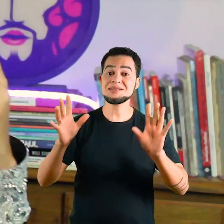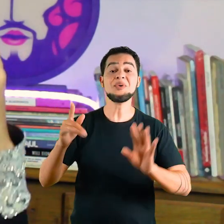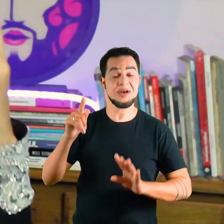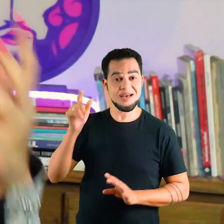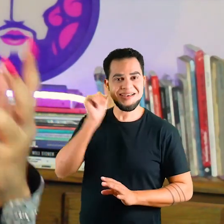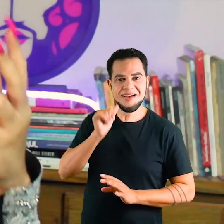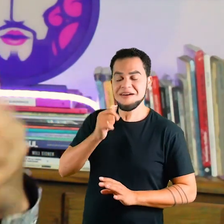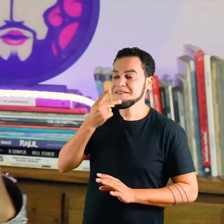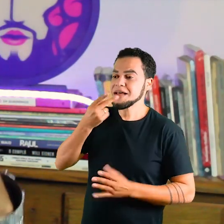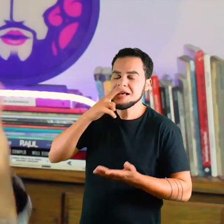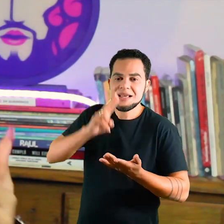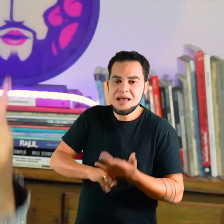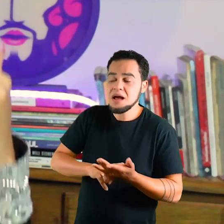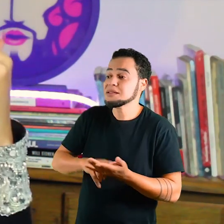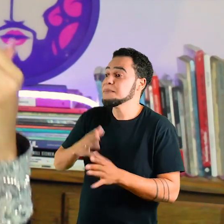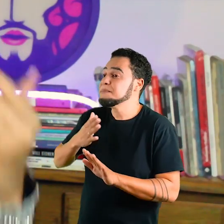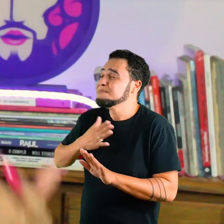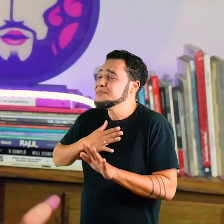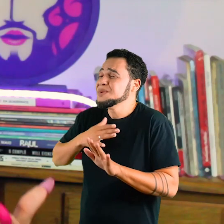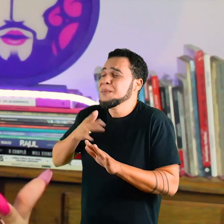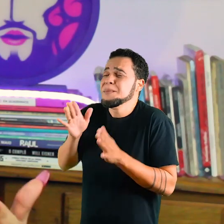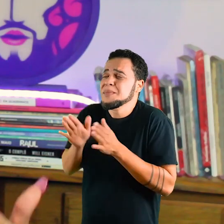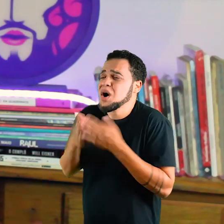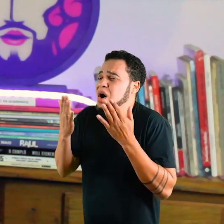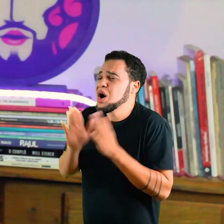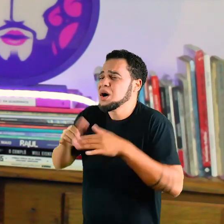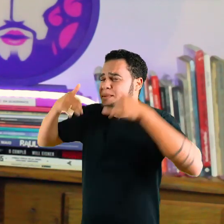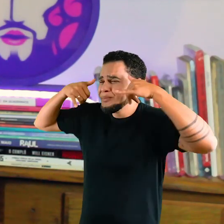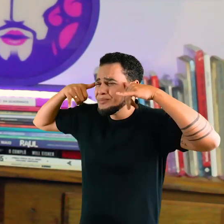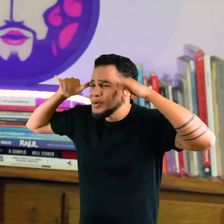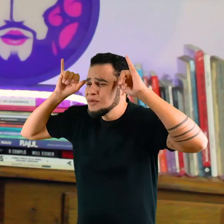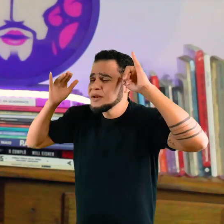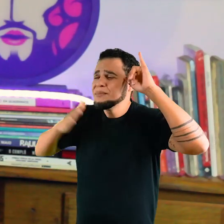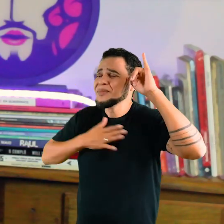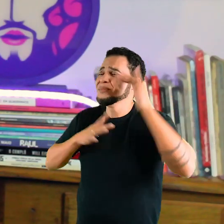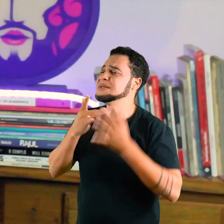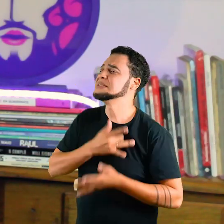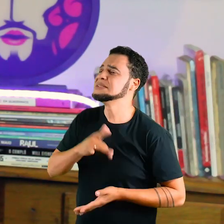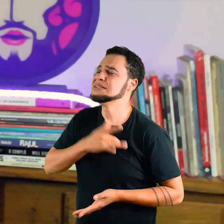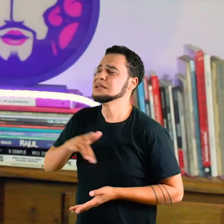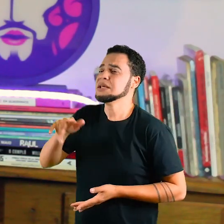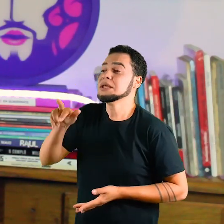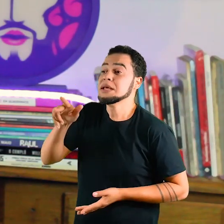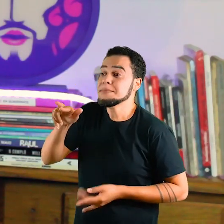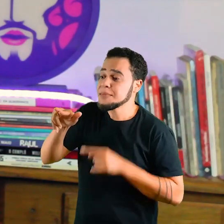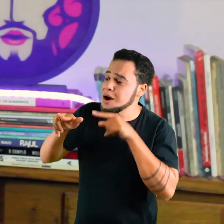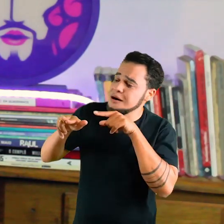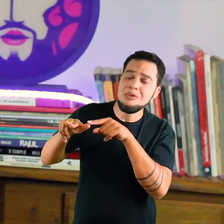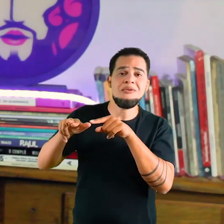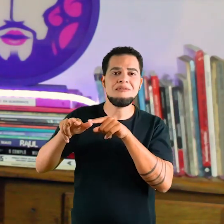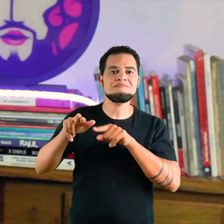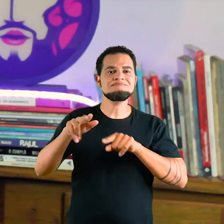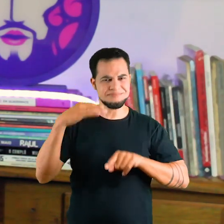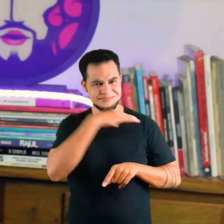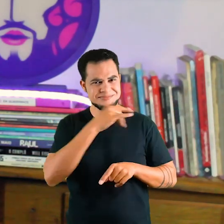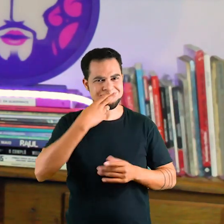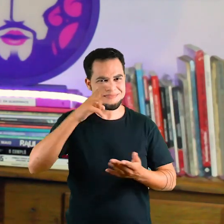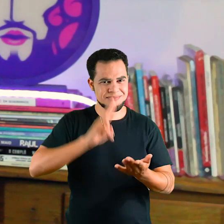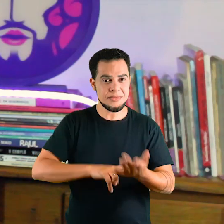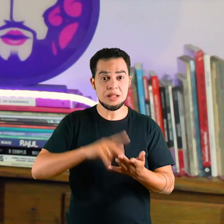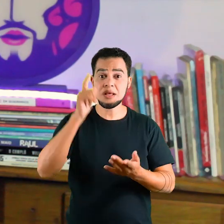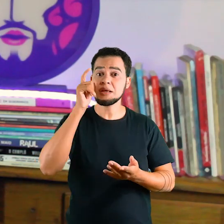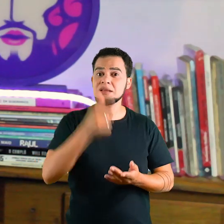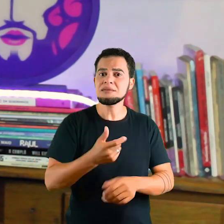meu pobre búfalo, meu pobre irmão. Olha a potência disso. Essa carta, eu acho ela super emocionante